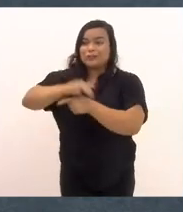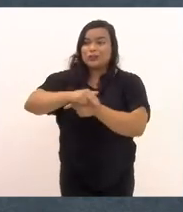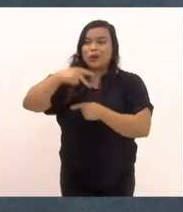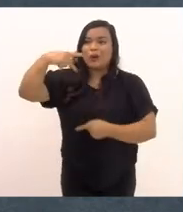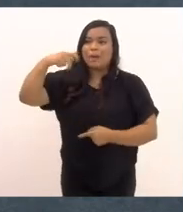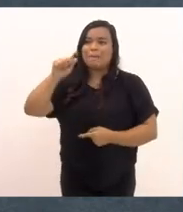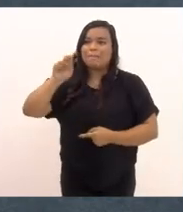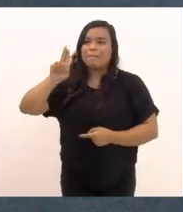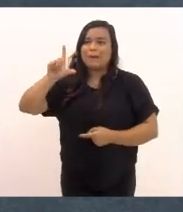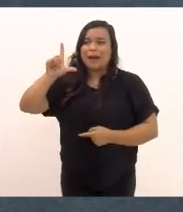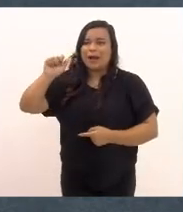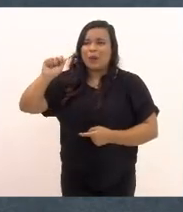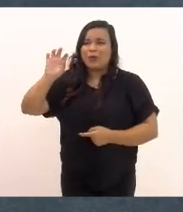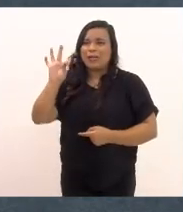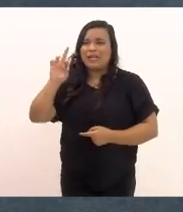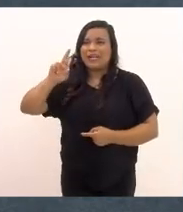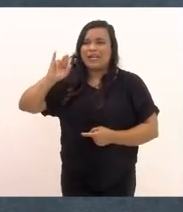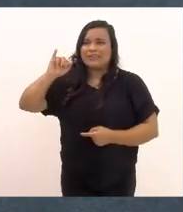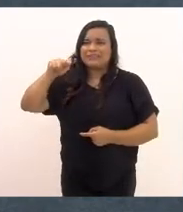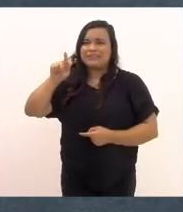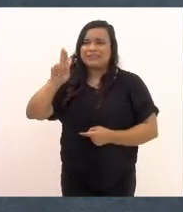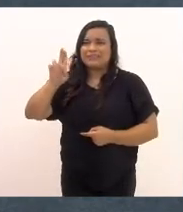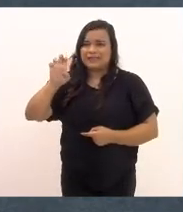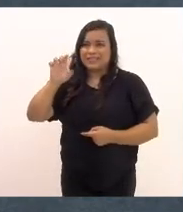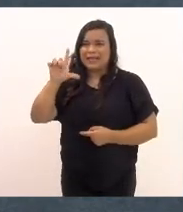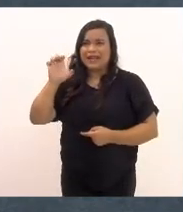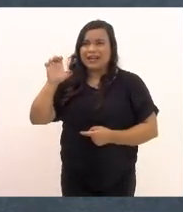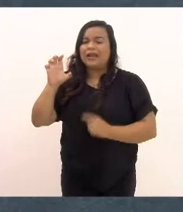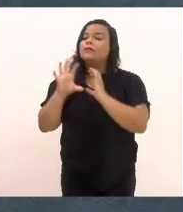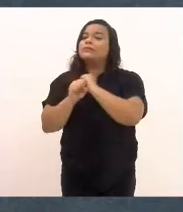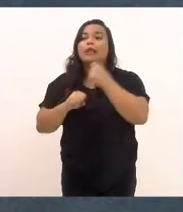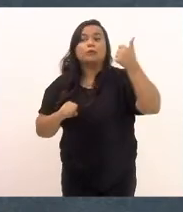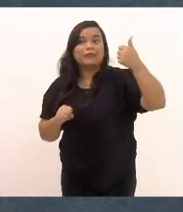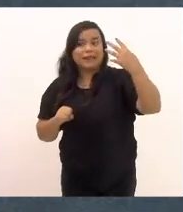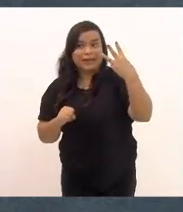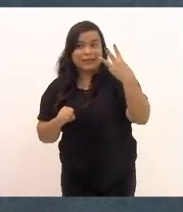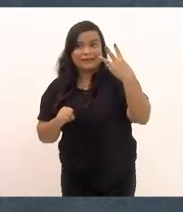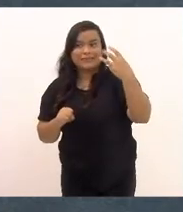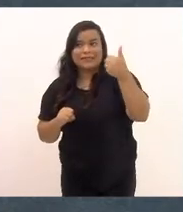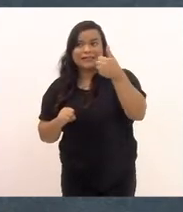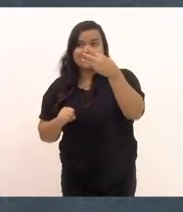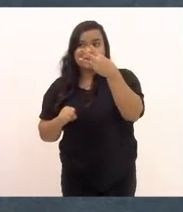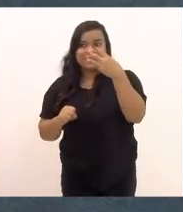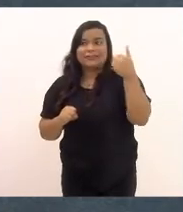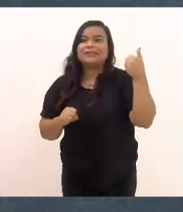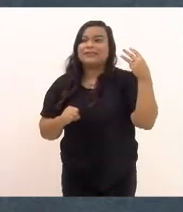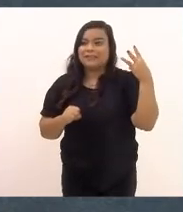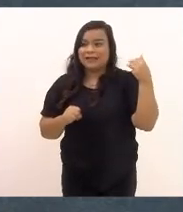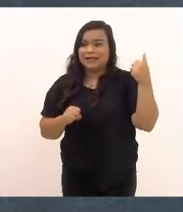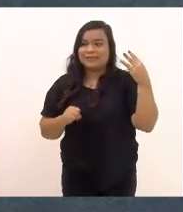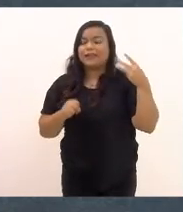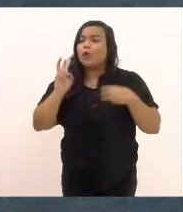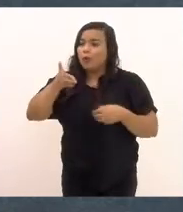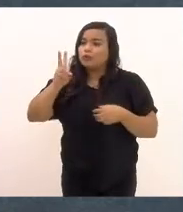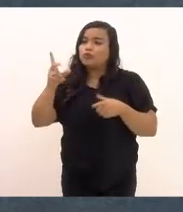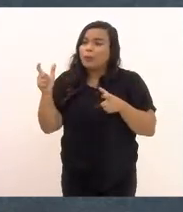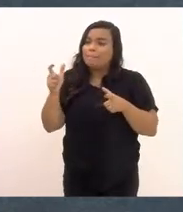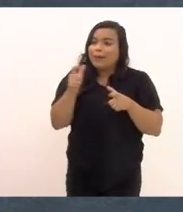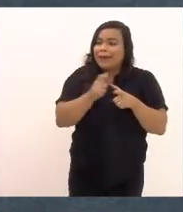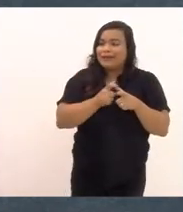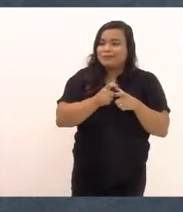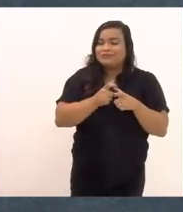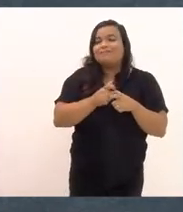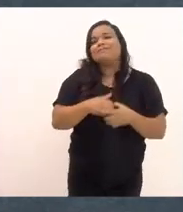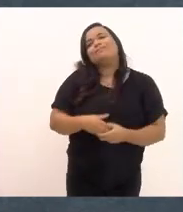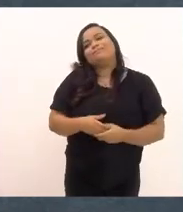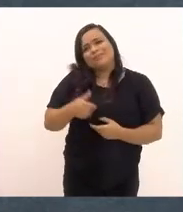Paula Tringuelê. 13? São 13? Então, ainda continua uma minoria. Eu fiz até